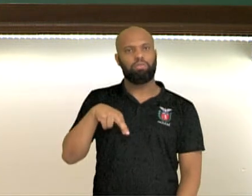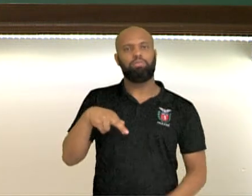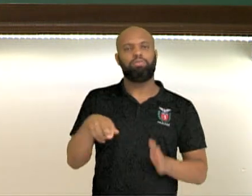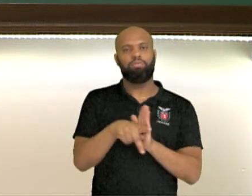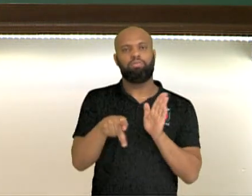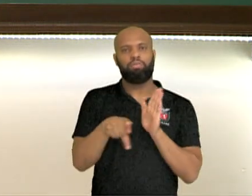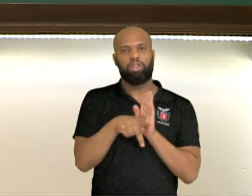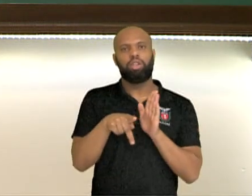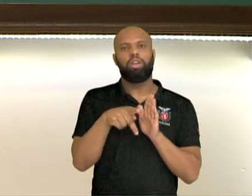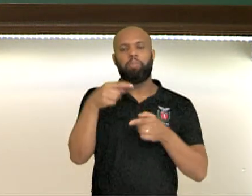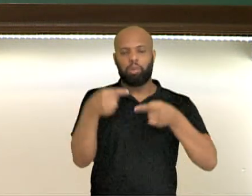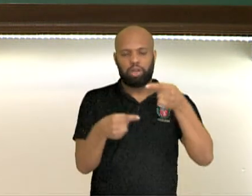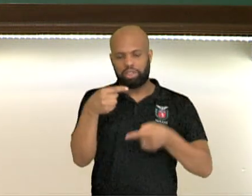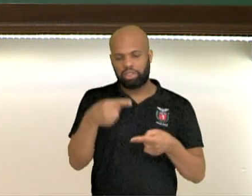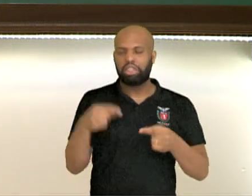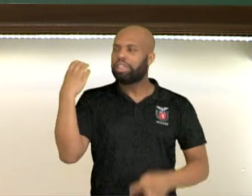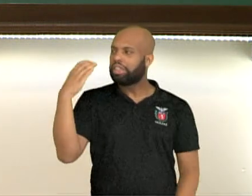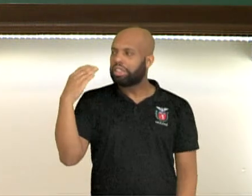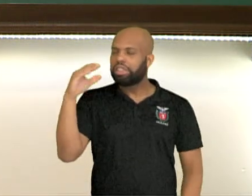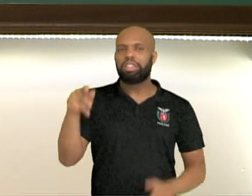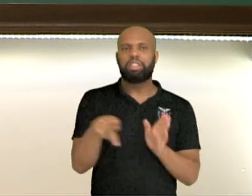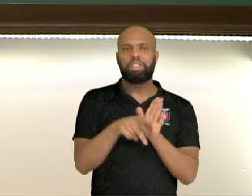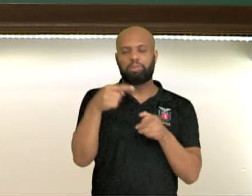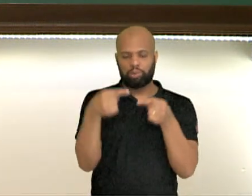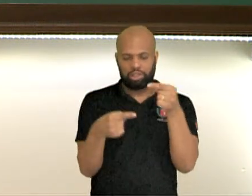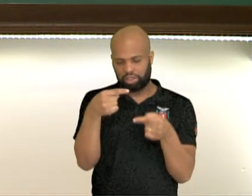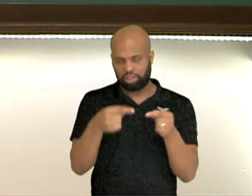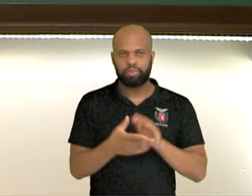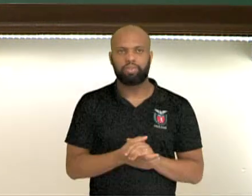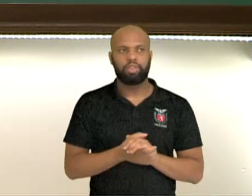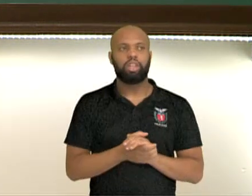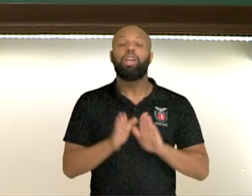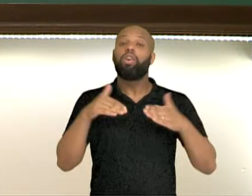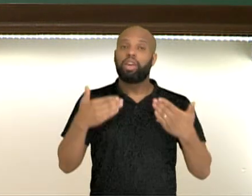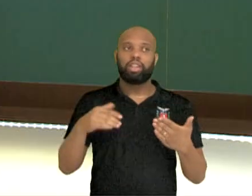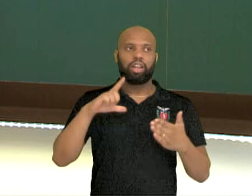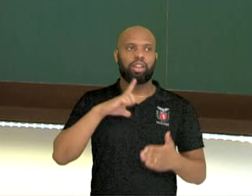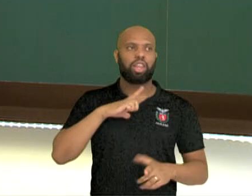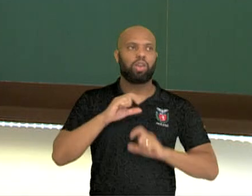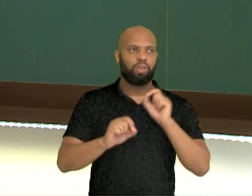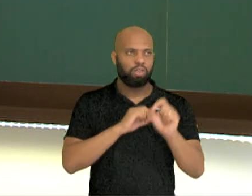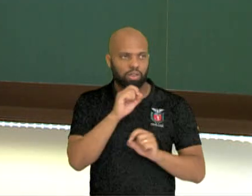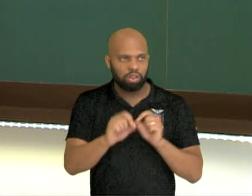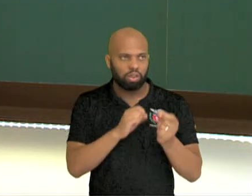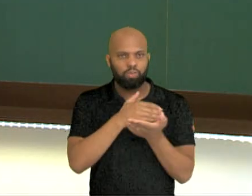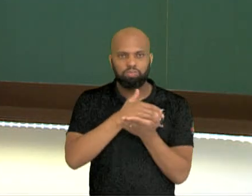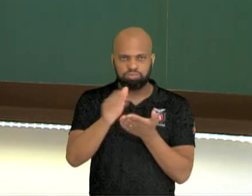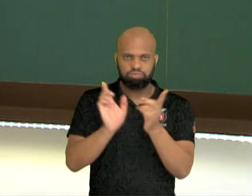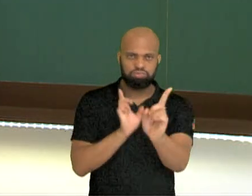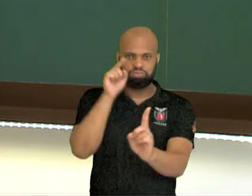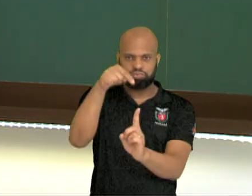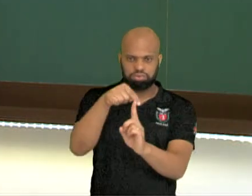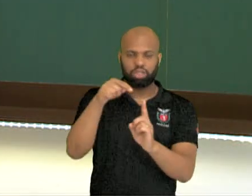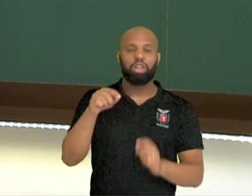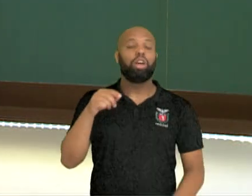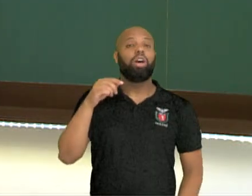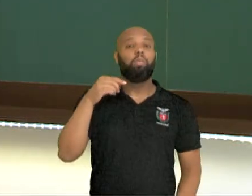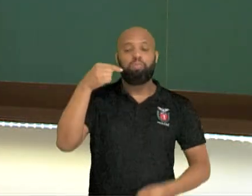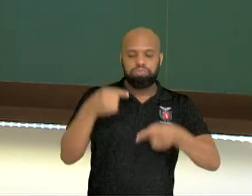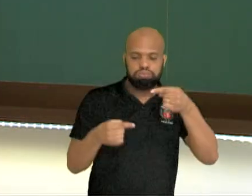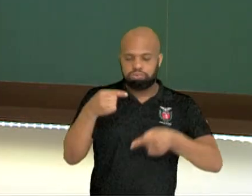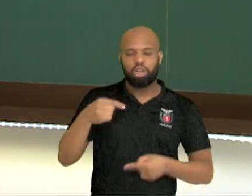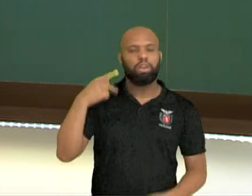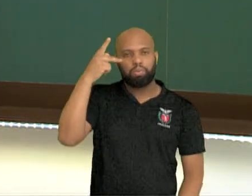tá? Mais científica em relação à política. Partindo da premissa de que a política deve